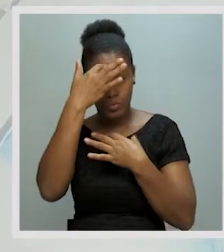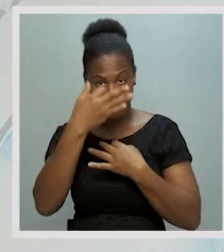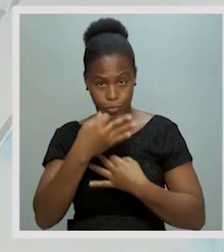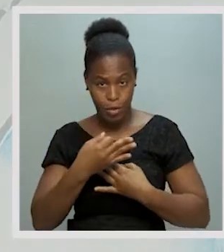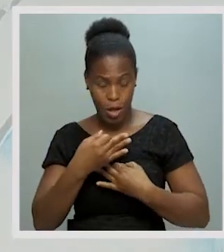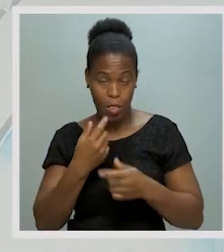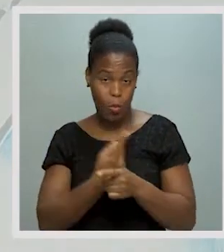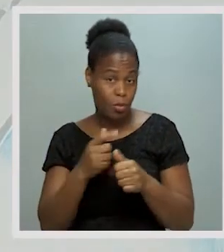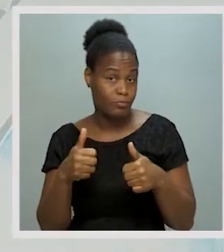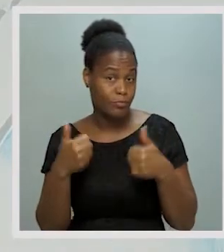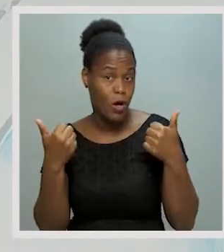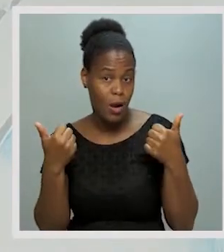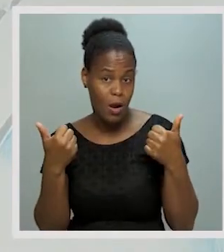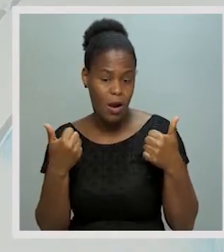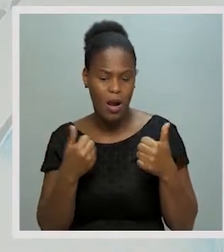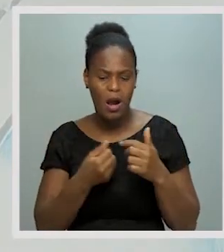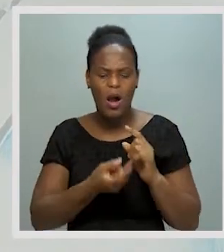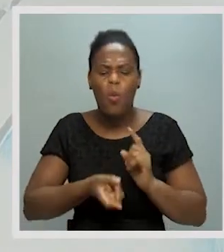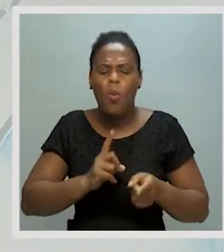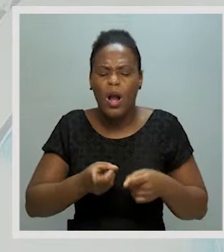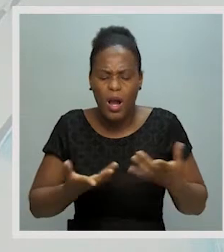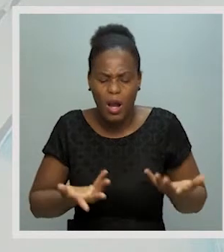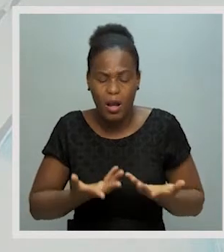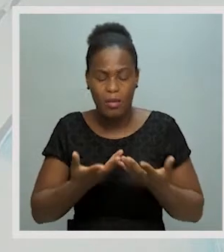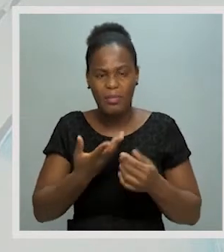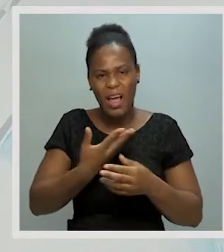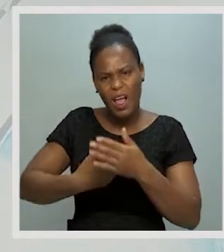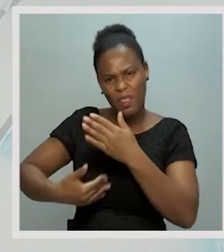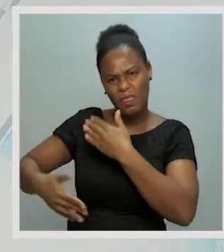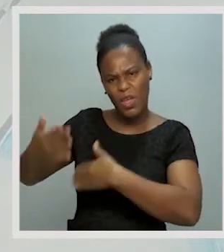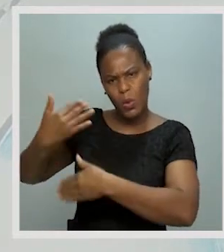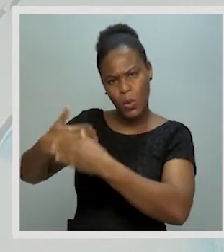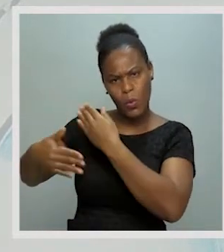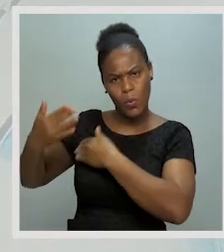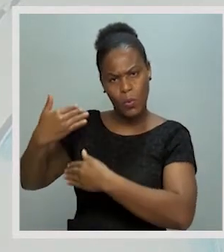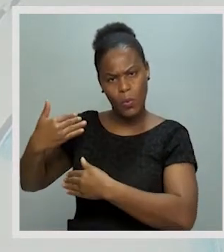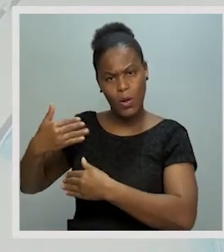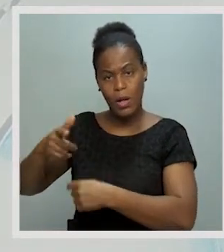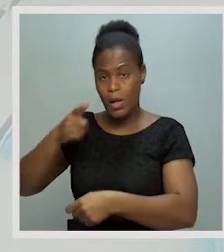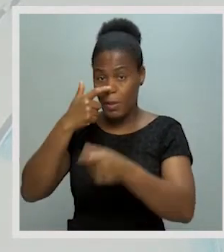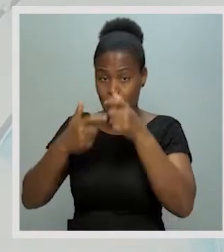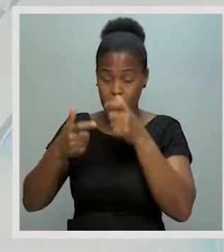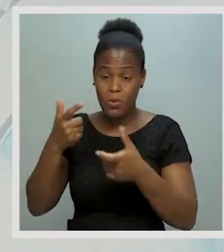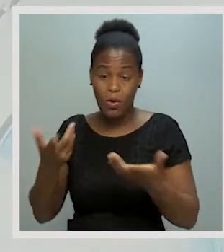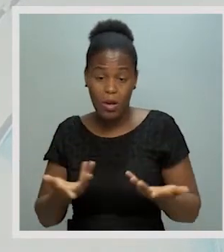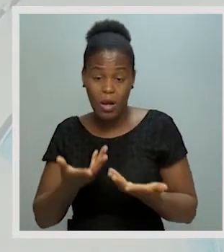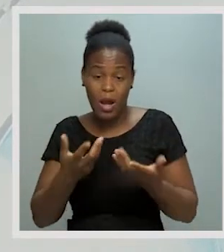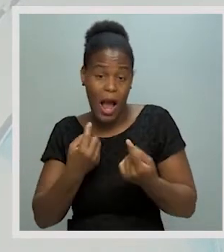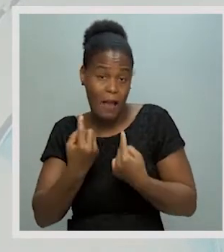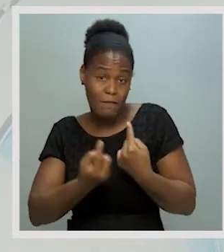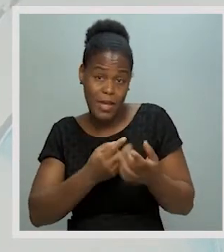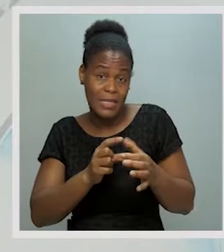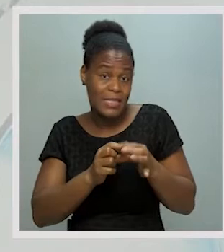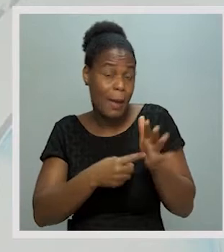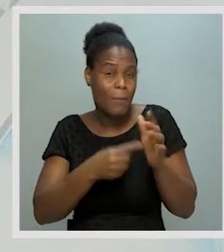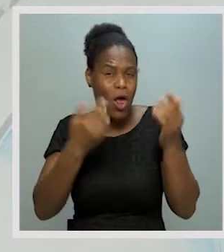isto? Por exemplo, antigamente as pessoas faziam-se sarau e